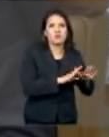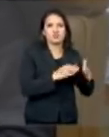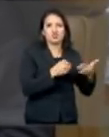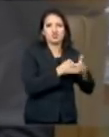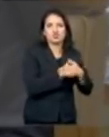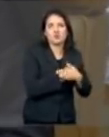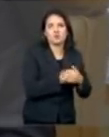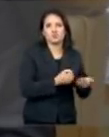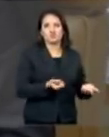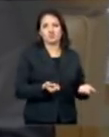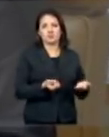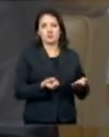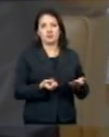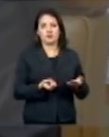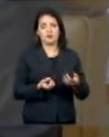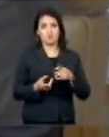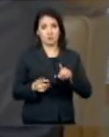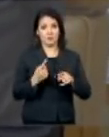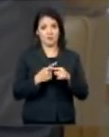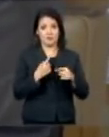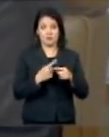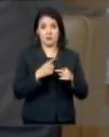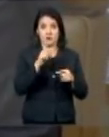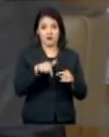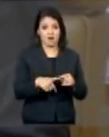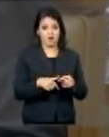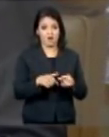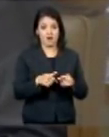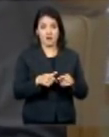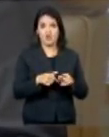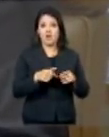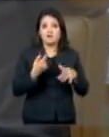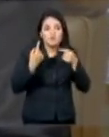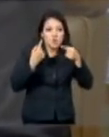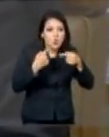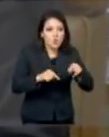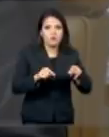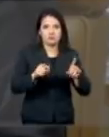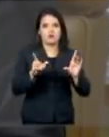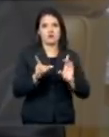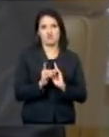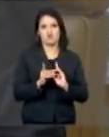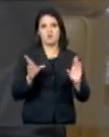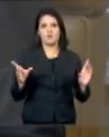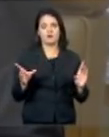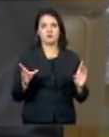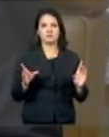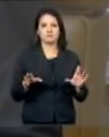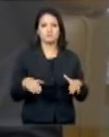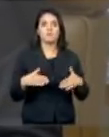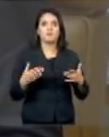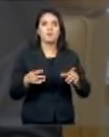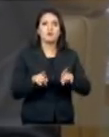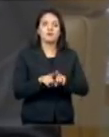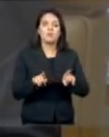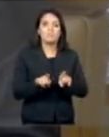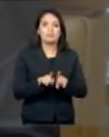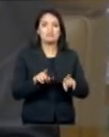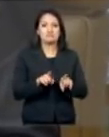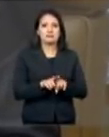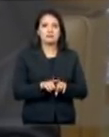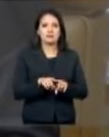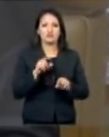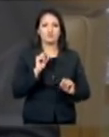ofendendo frontalmente o princípio democrático e com a violenta ruptura da ordem